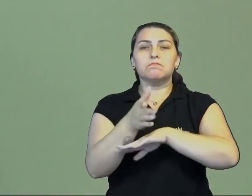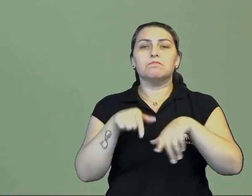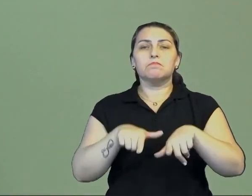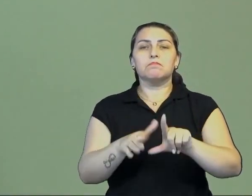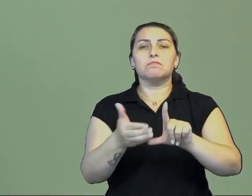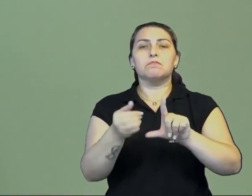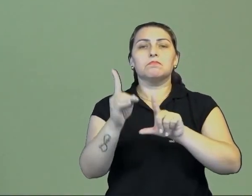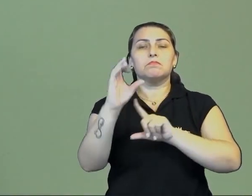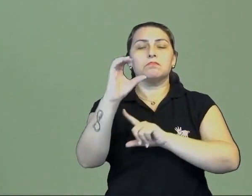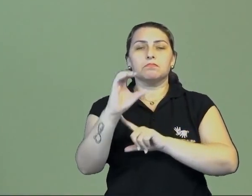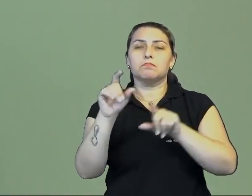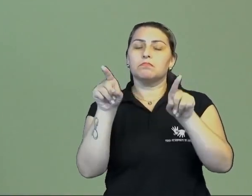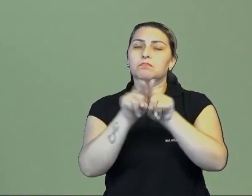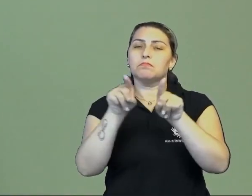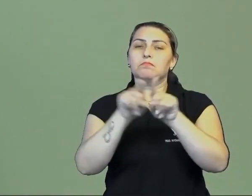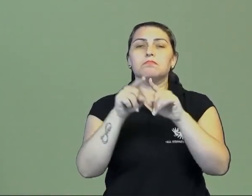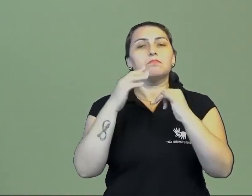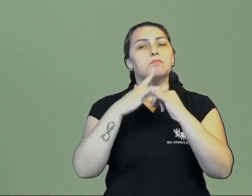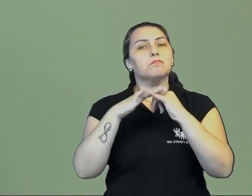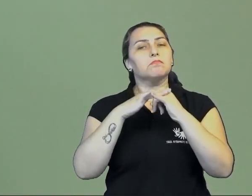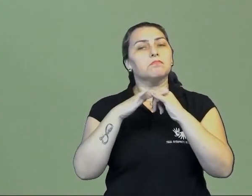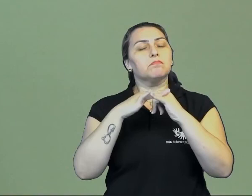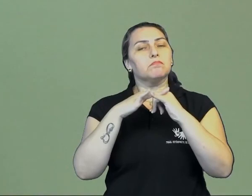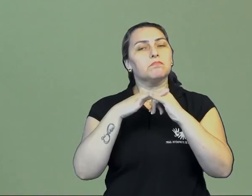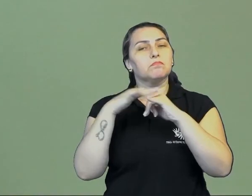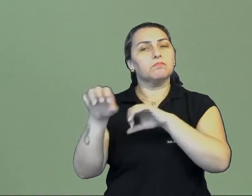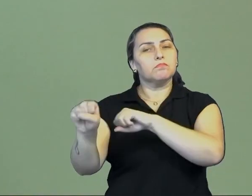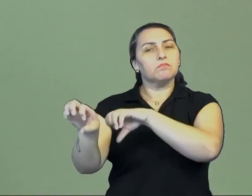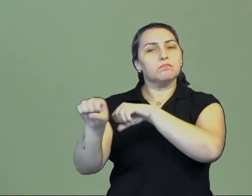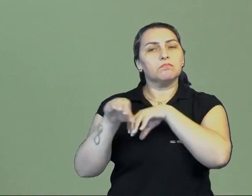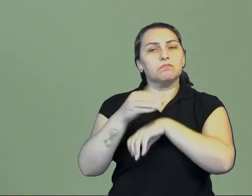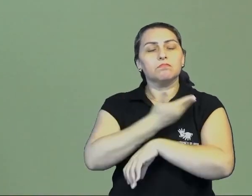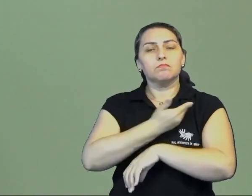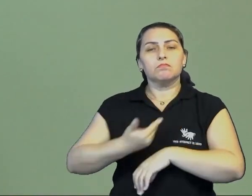plataforma Eduque e também vai lá no YouTube Web Aulas